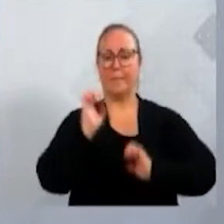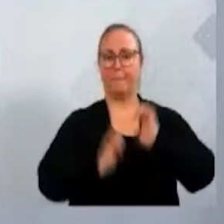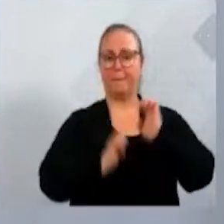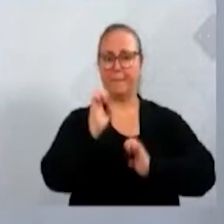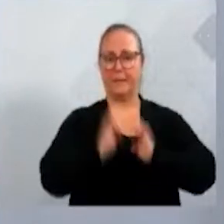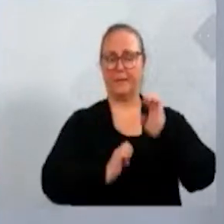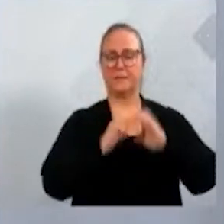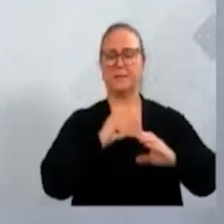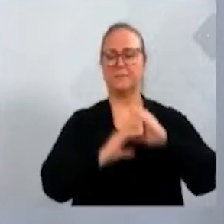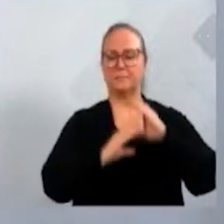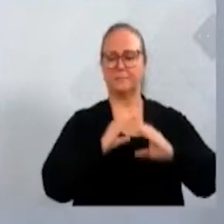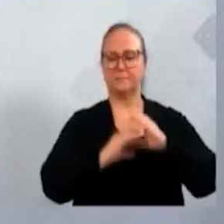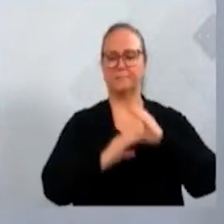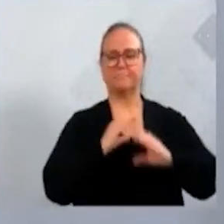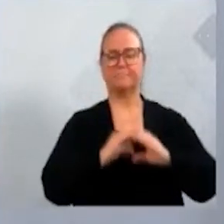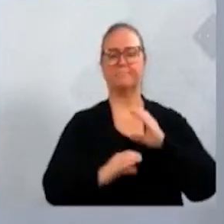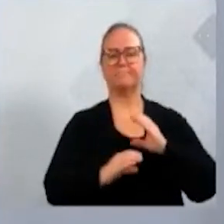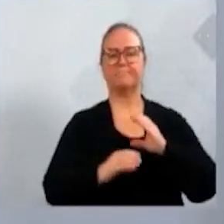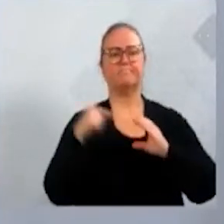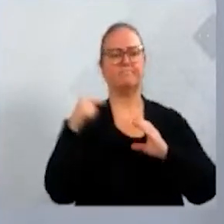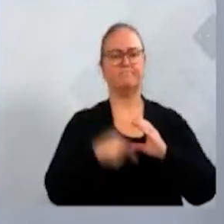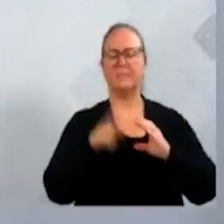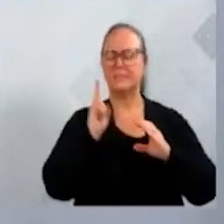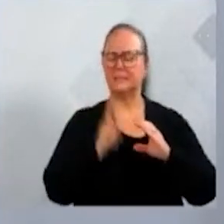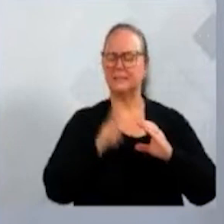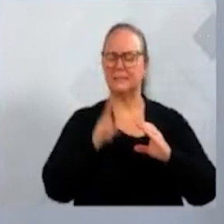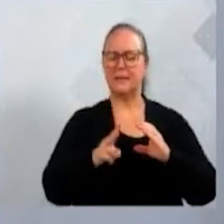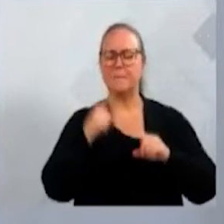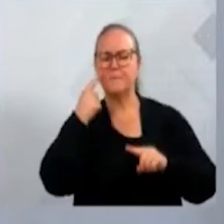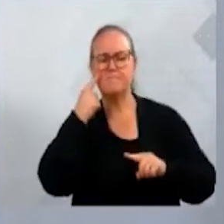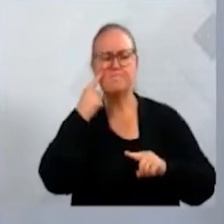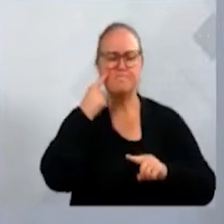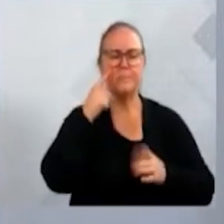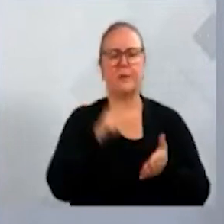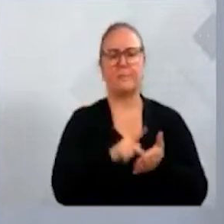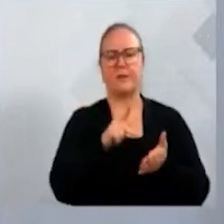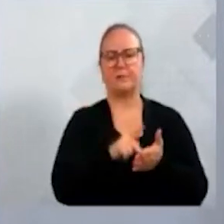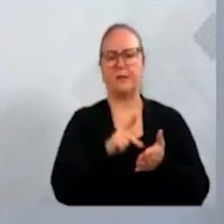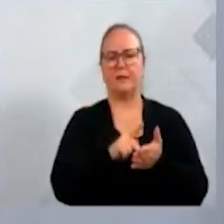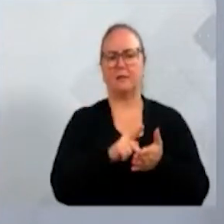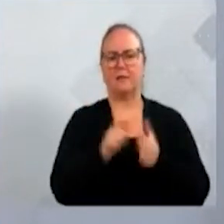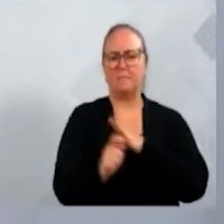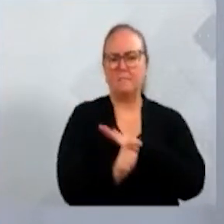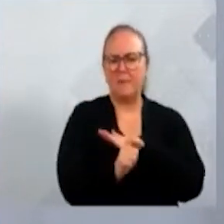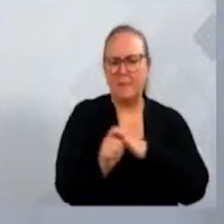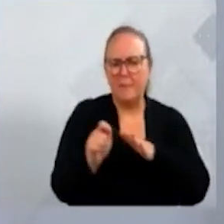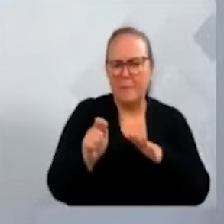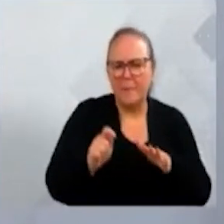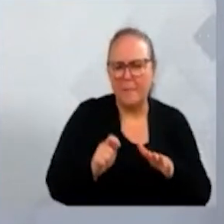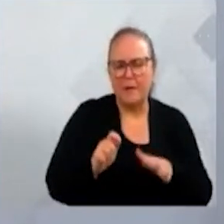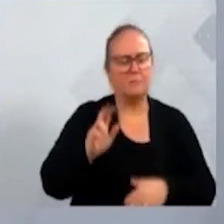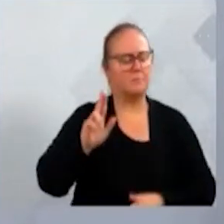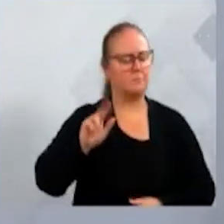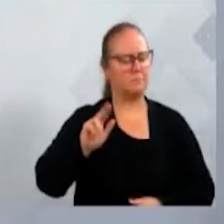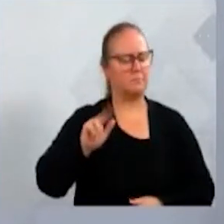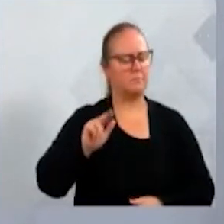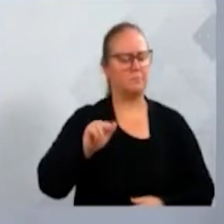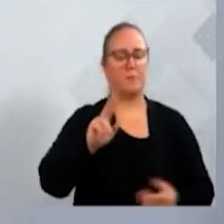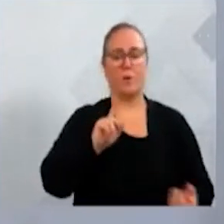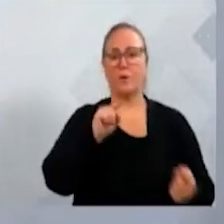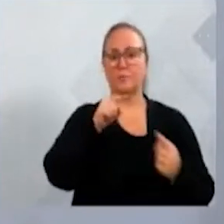comunicação que busca a verdade dos Fatos e não fakes nós objetivo é